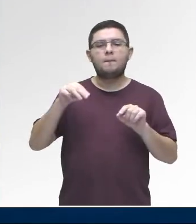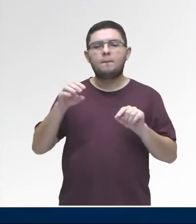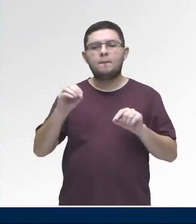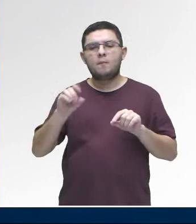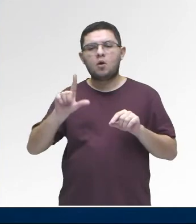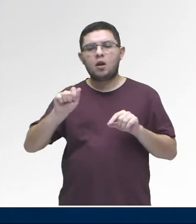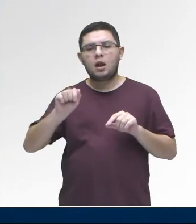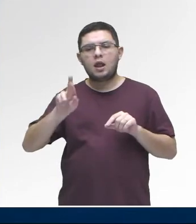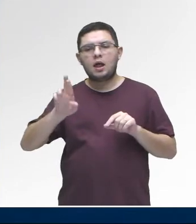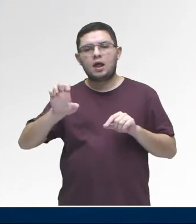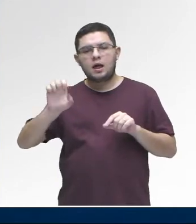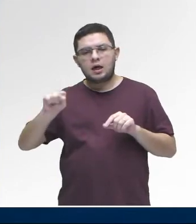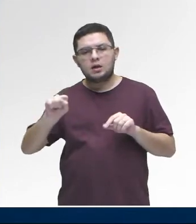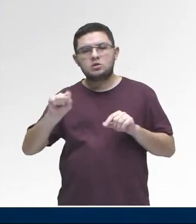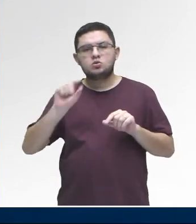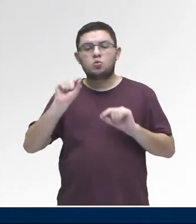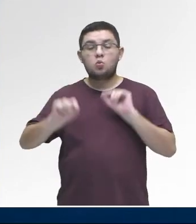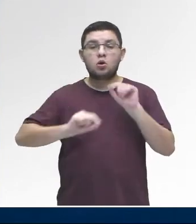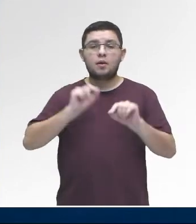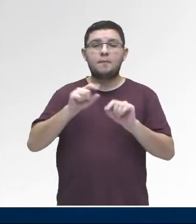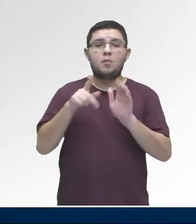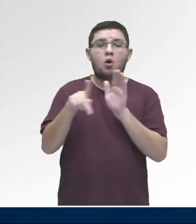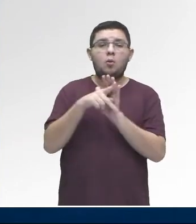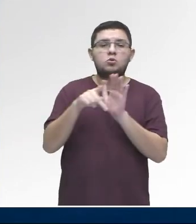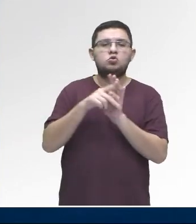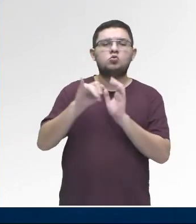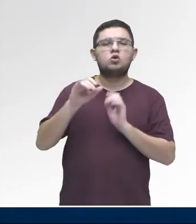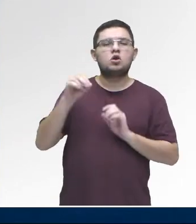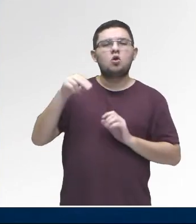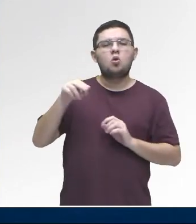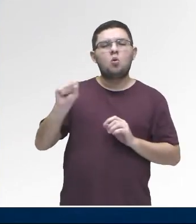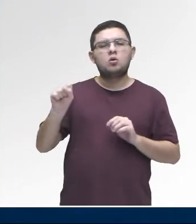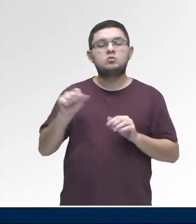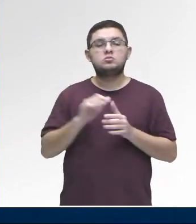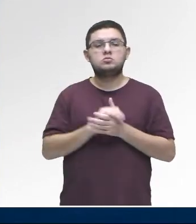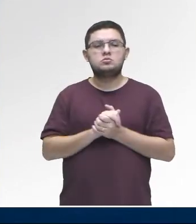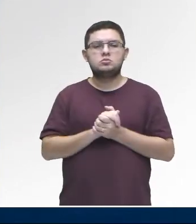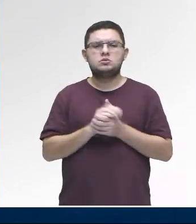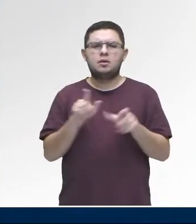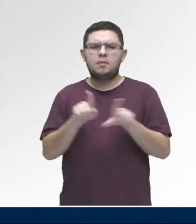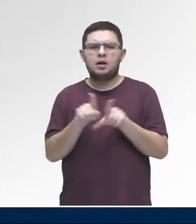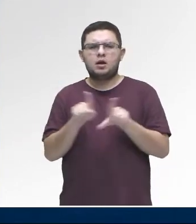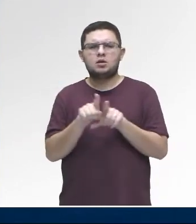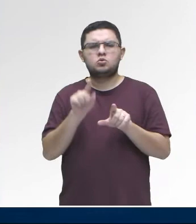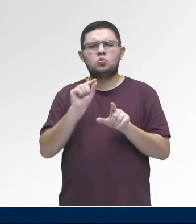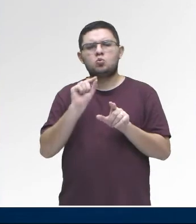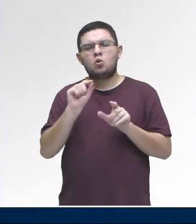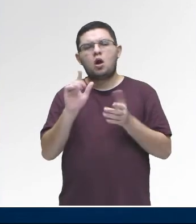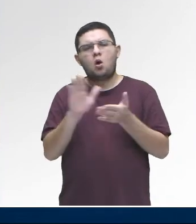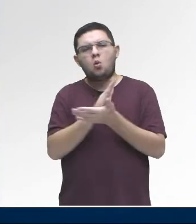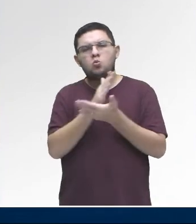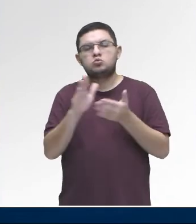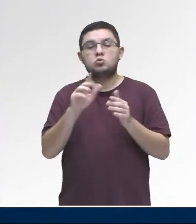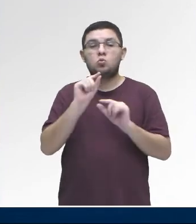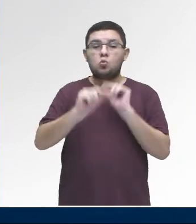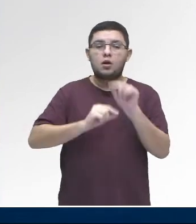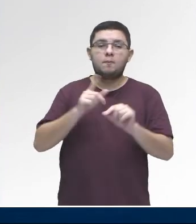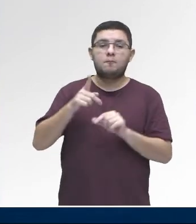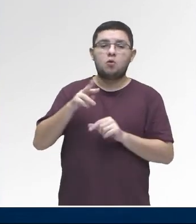dos produtos, ó, que são esses daqui, e multiplicar. Depois você